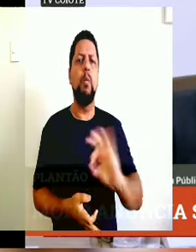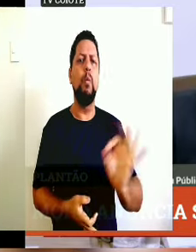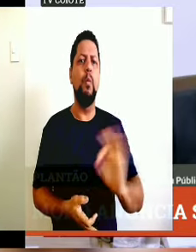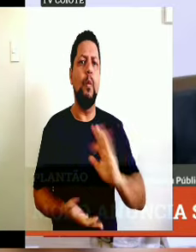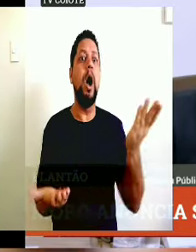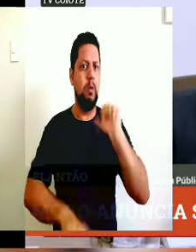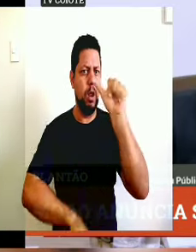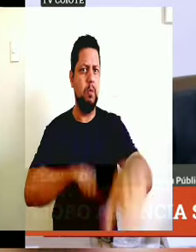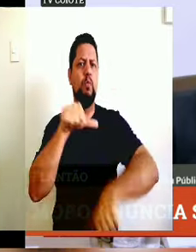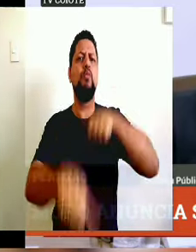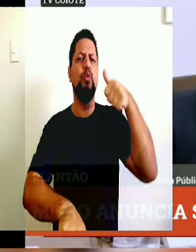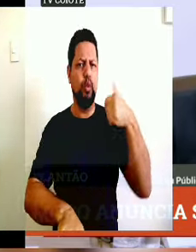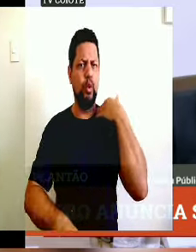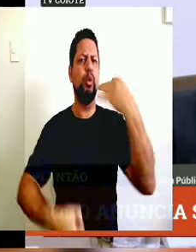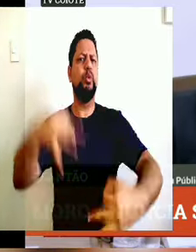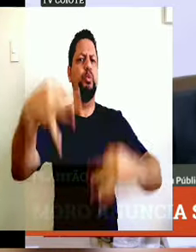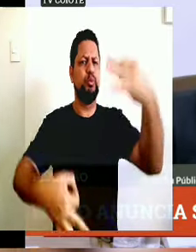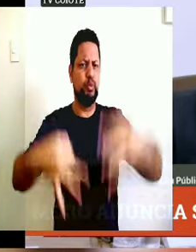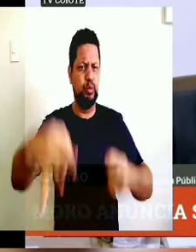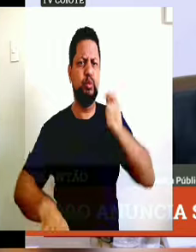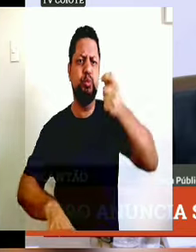modificado. Isso foi um trabalho